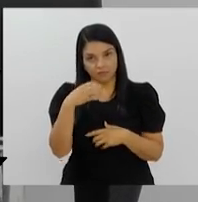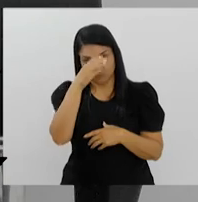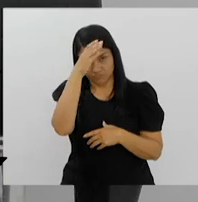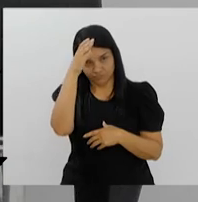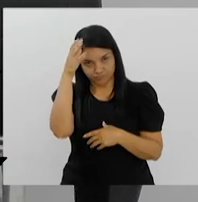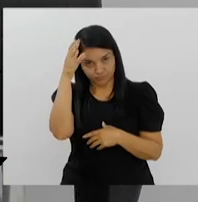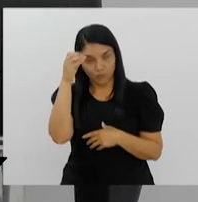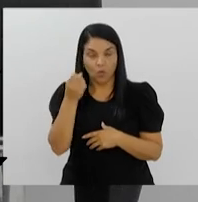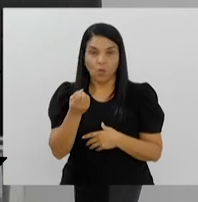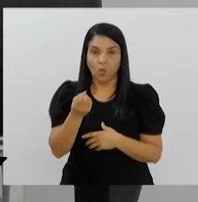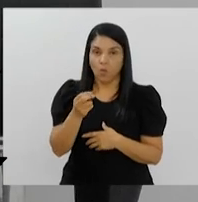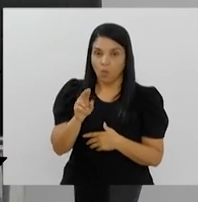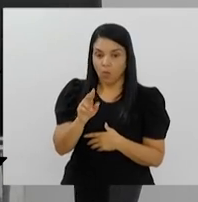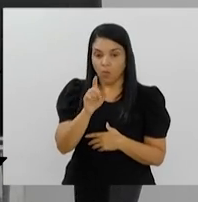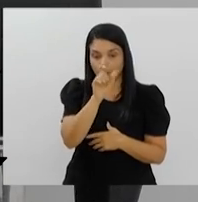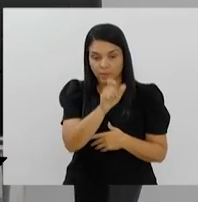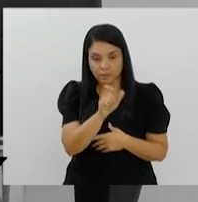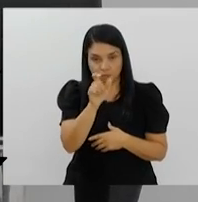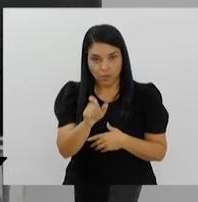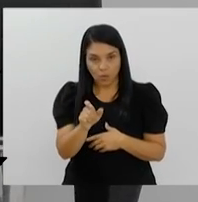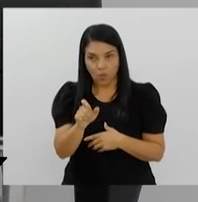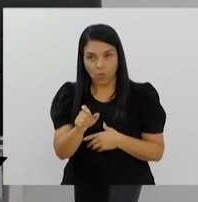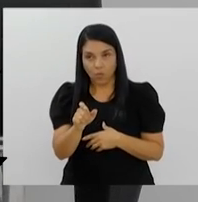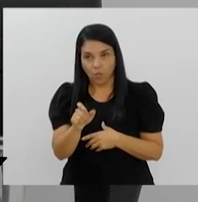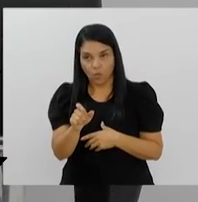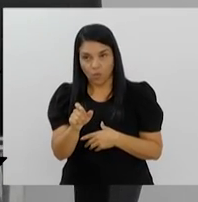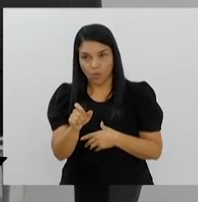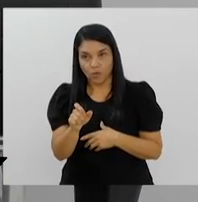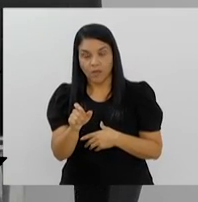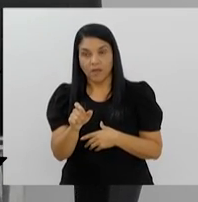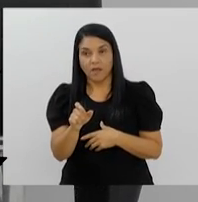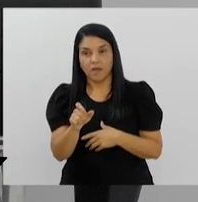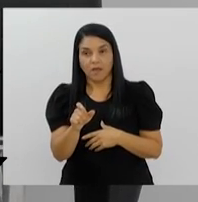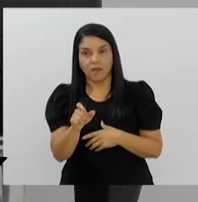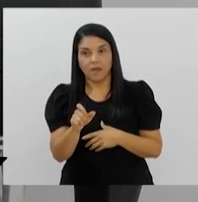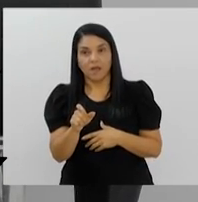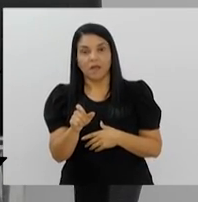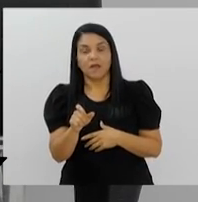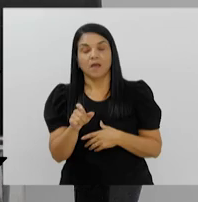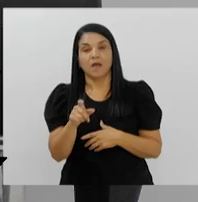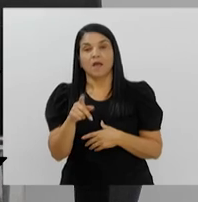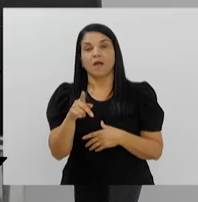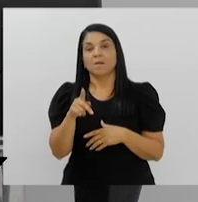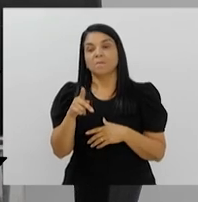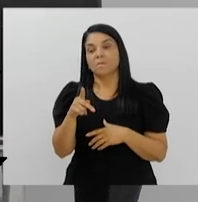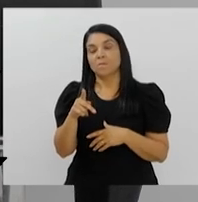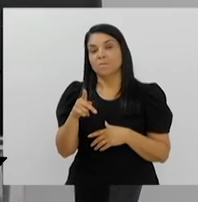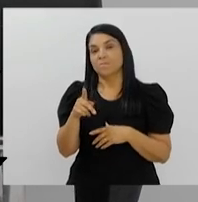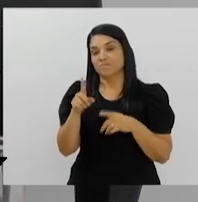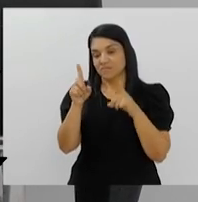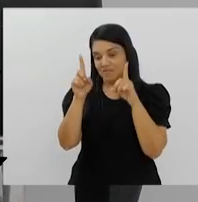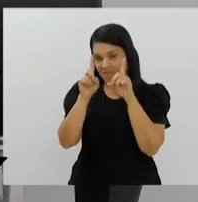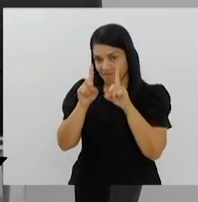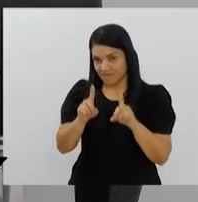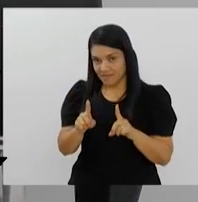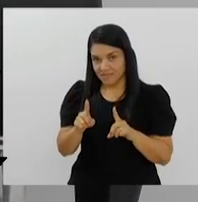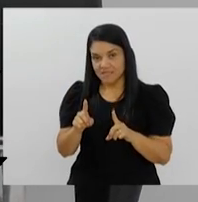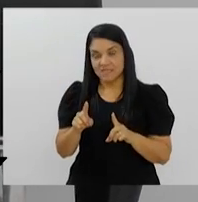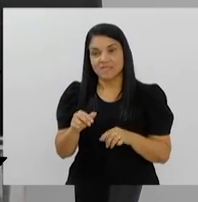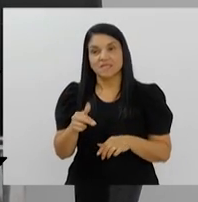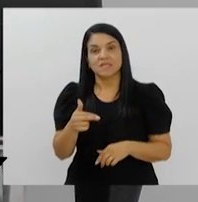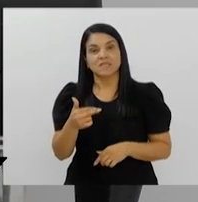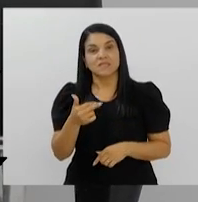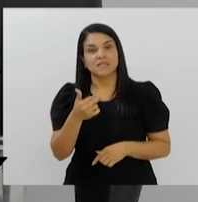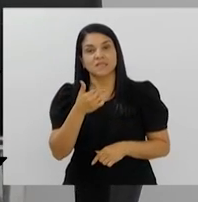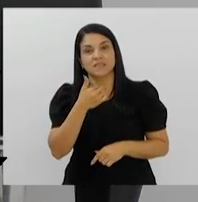condição de pessoa aqui ainda está errada a lei né portadora de deficiência ninguém pode ser